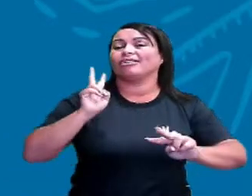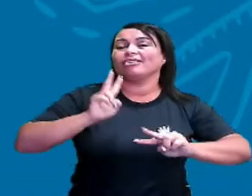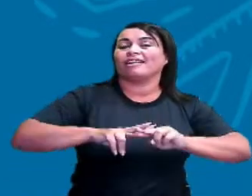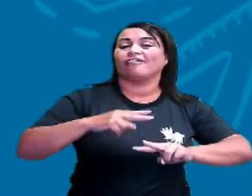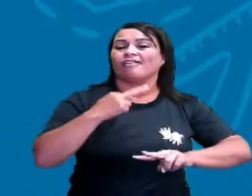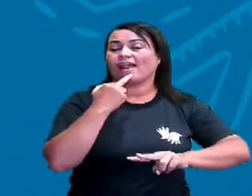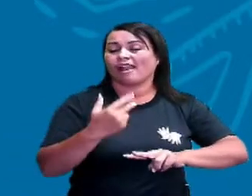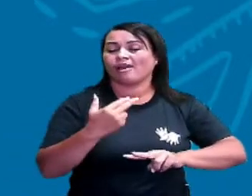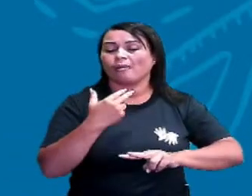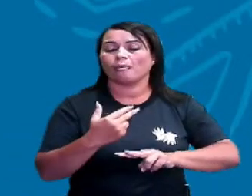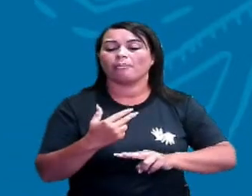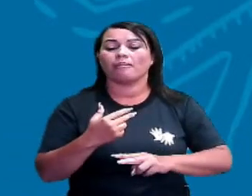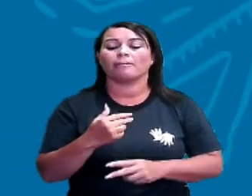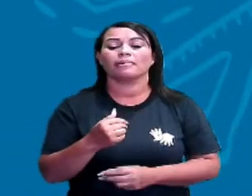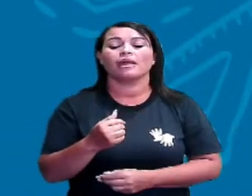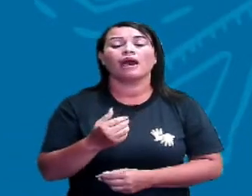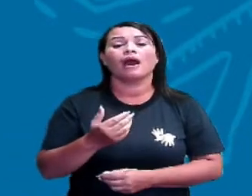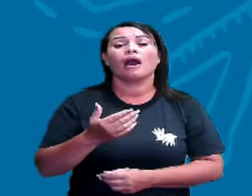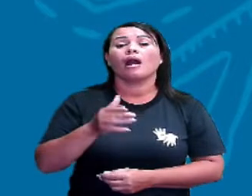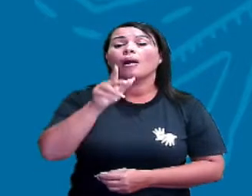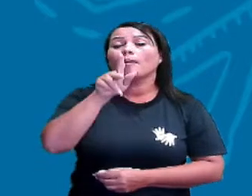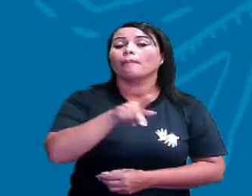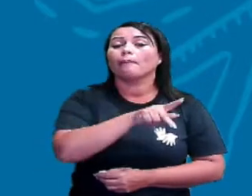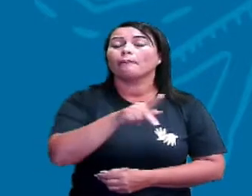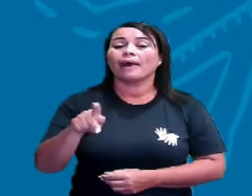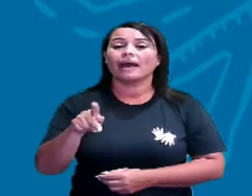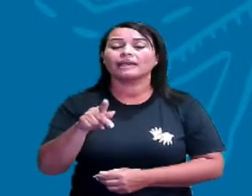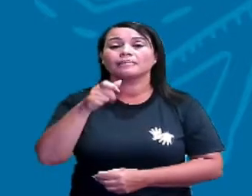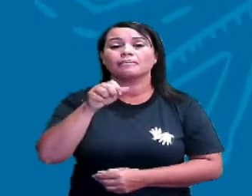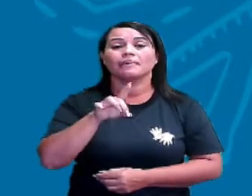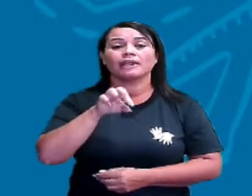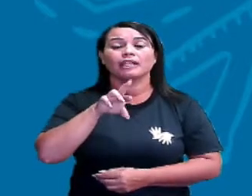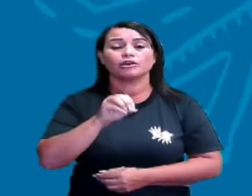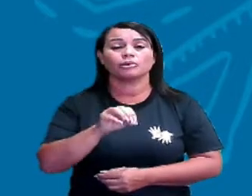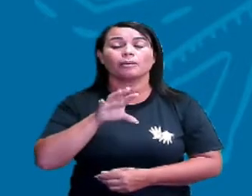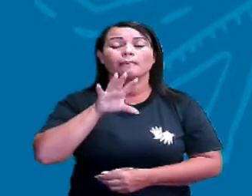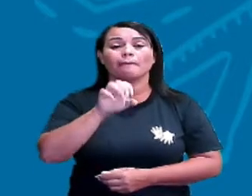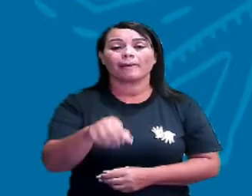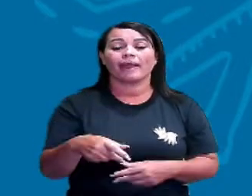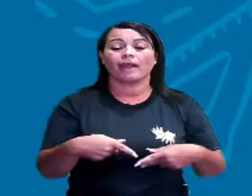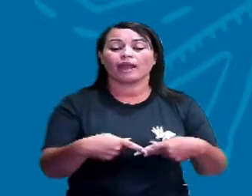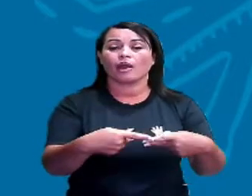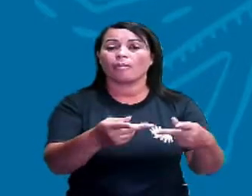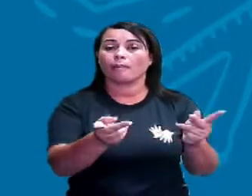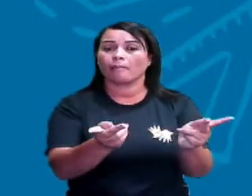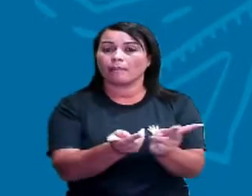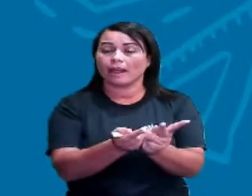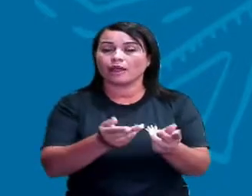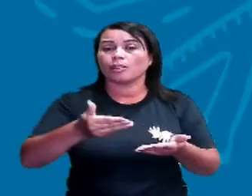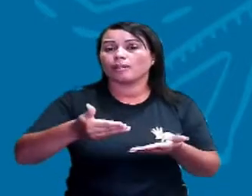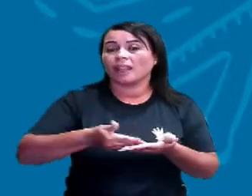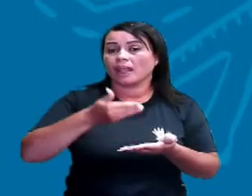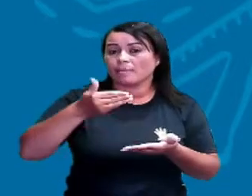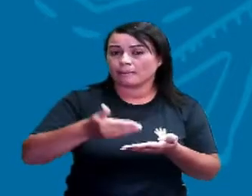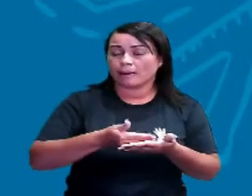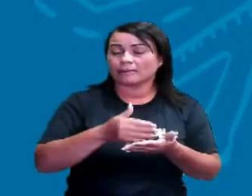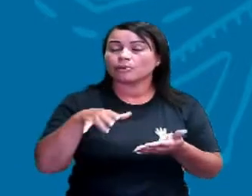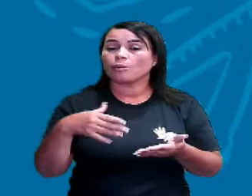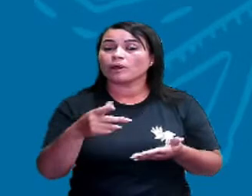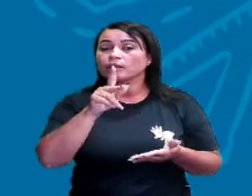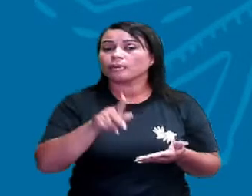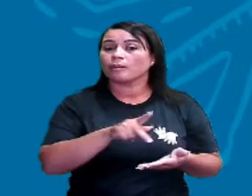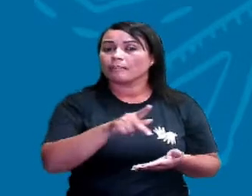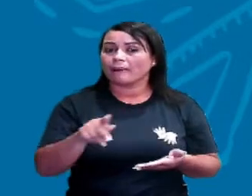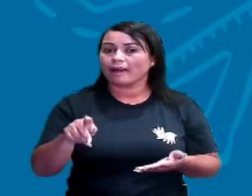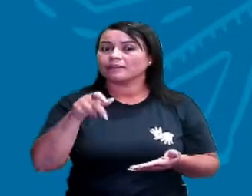O padre Pedro pega o prato de papa que papa. E quando o padre Pedro papa, não para